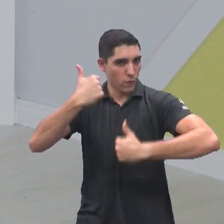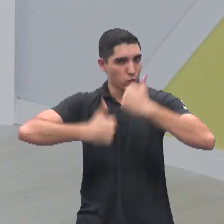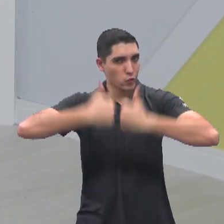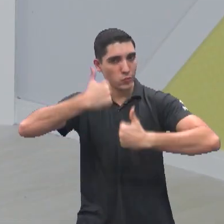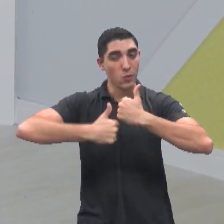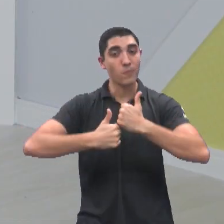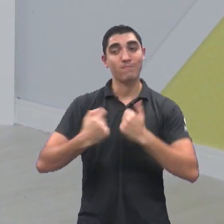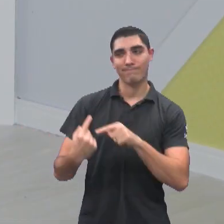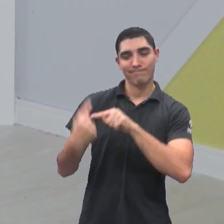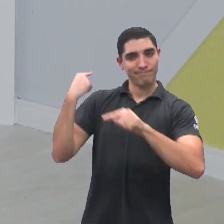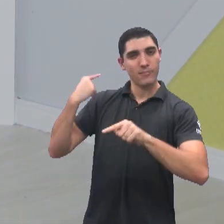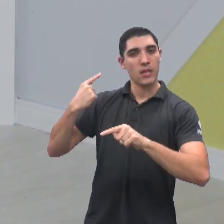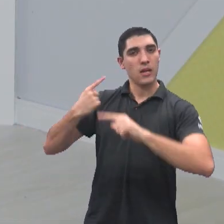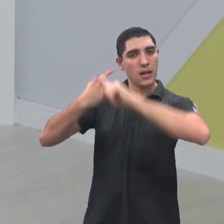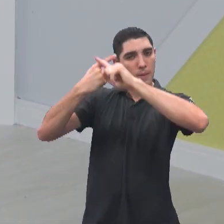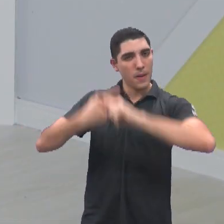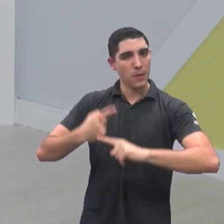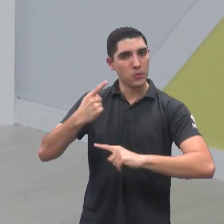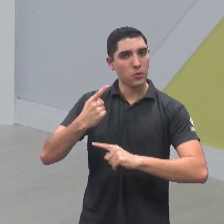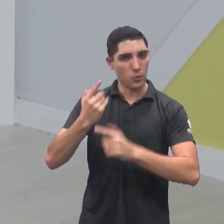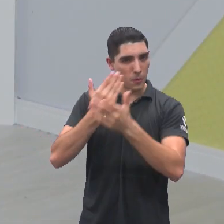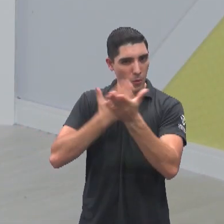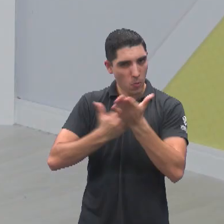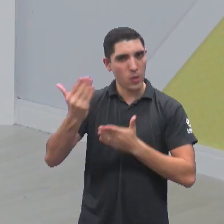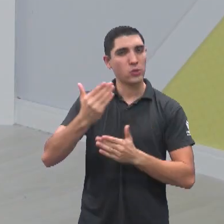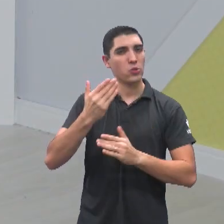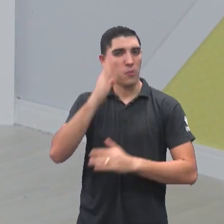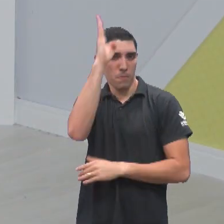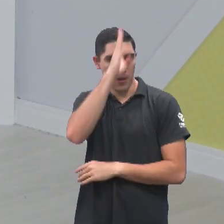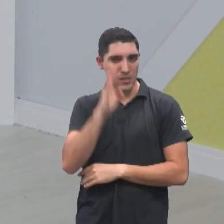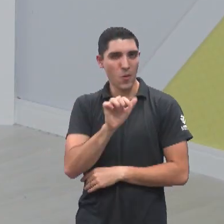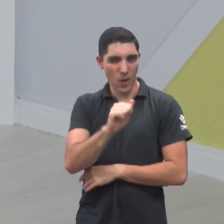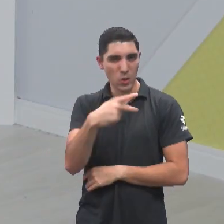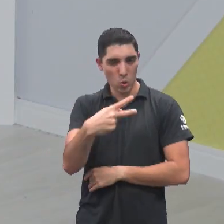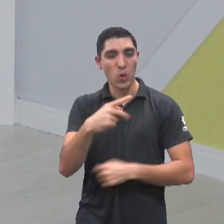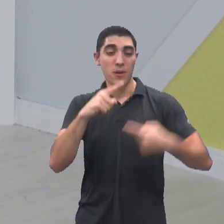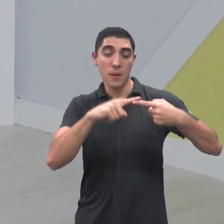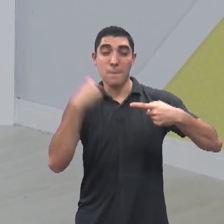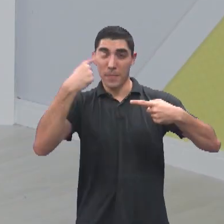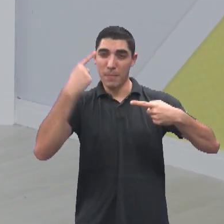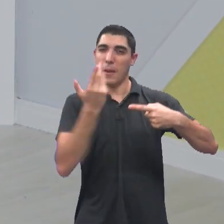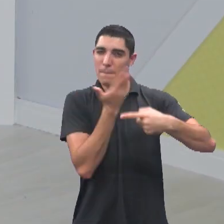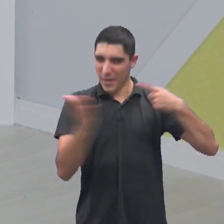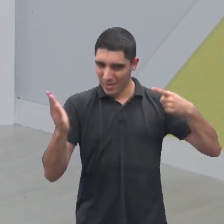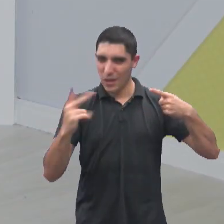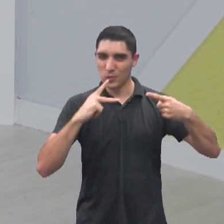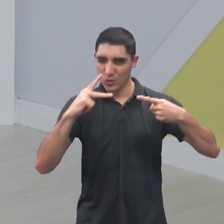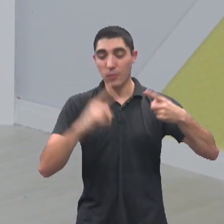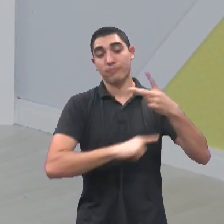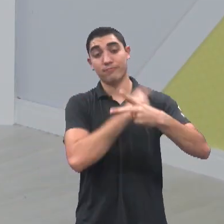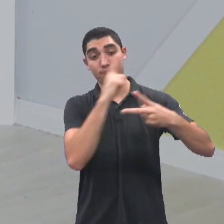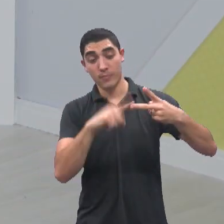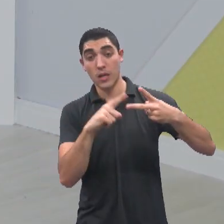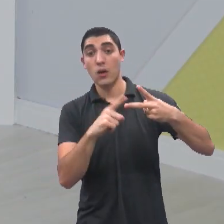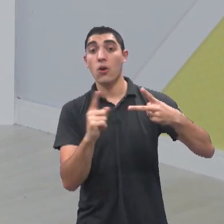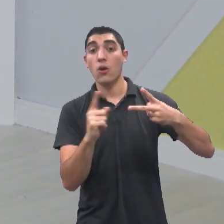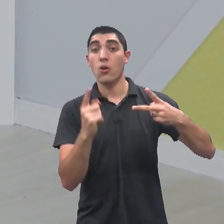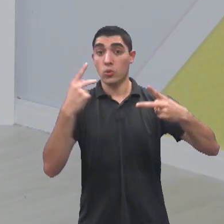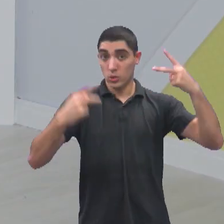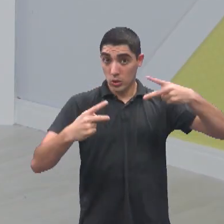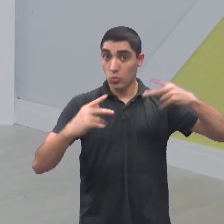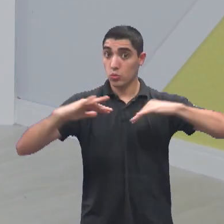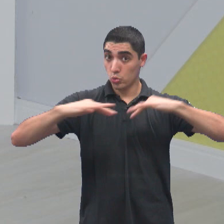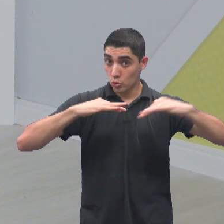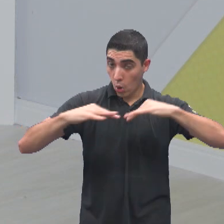Brasileiro A2, o São José buscava a recuperação fora de casa contra o Taubaté. Taubaté que também havia perdido na estreia